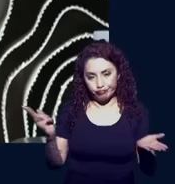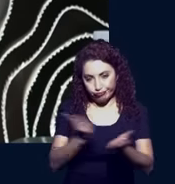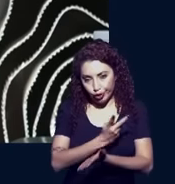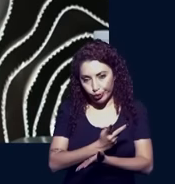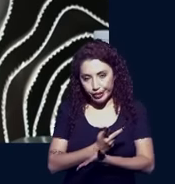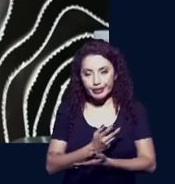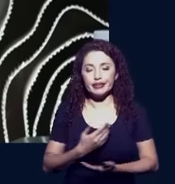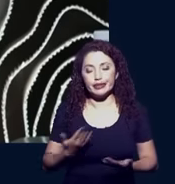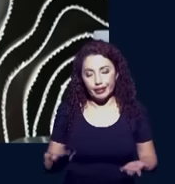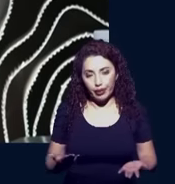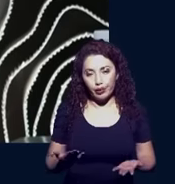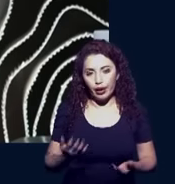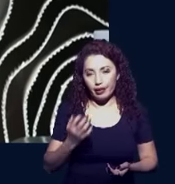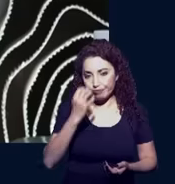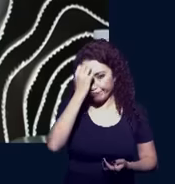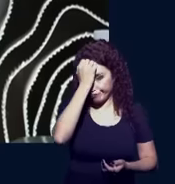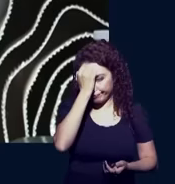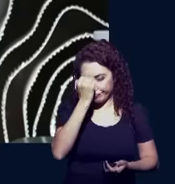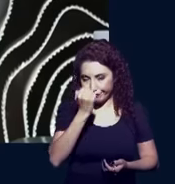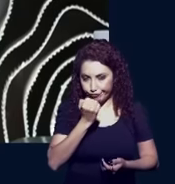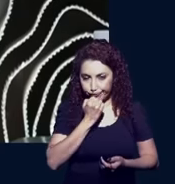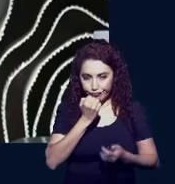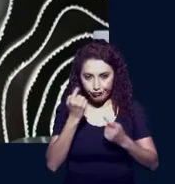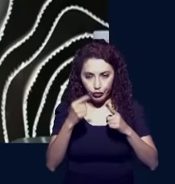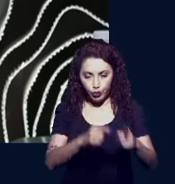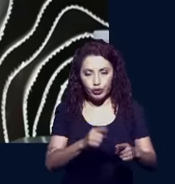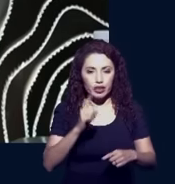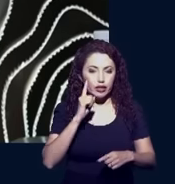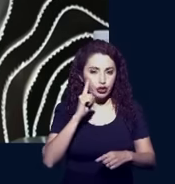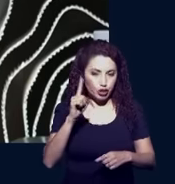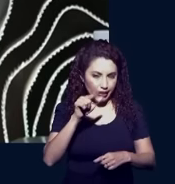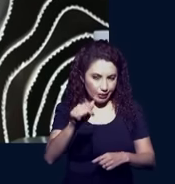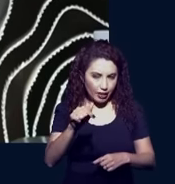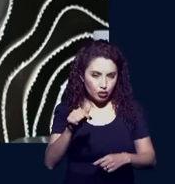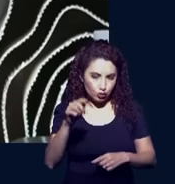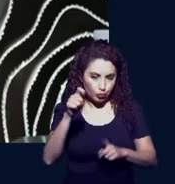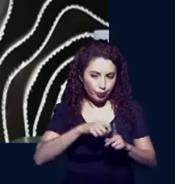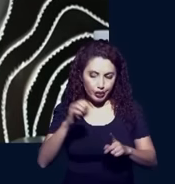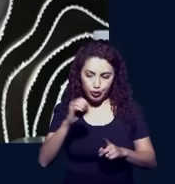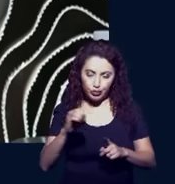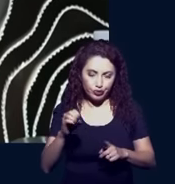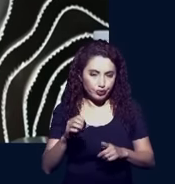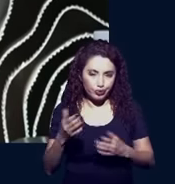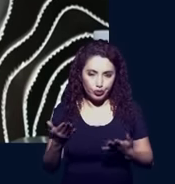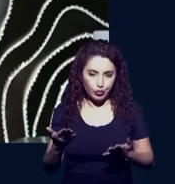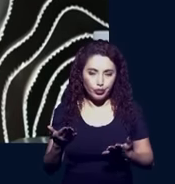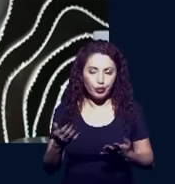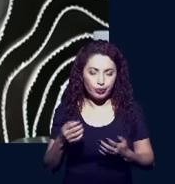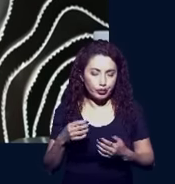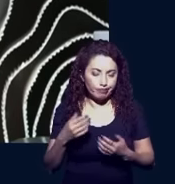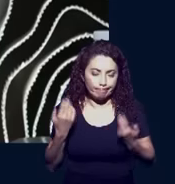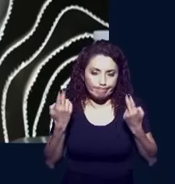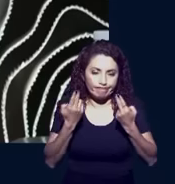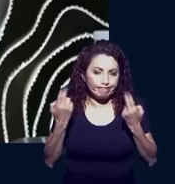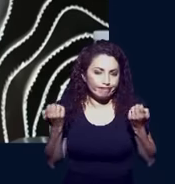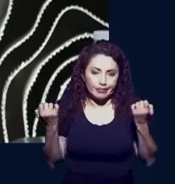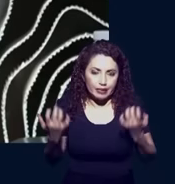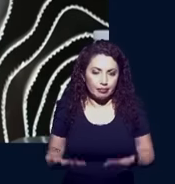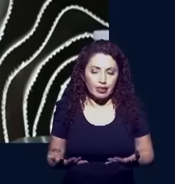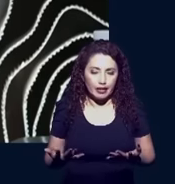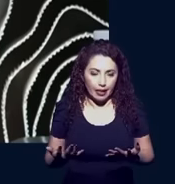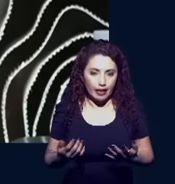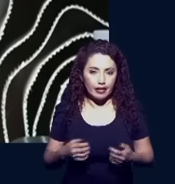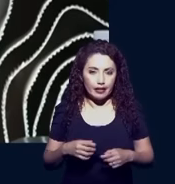eh no dia 7 de no dia 7 de outubro e enfim não tem palavras para descrever mas tentando trazer um pouco